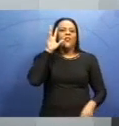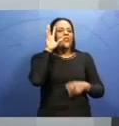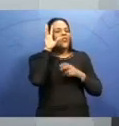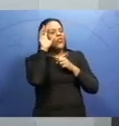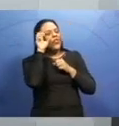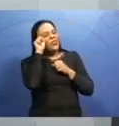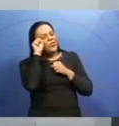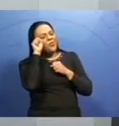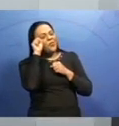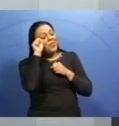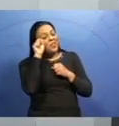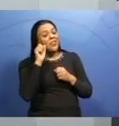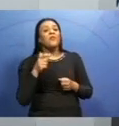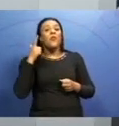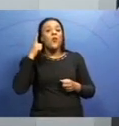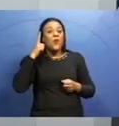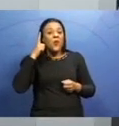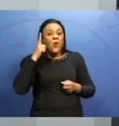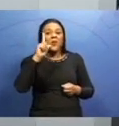em primeiro lugar.